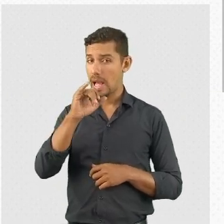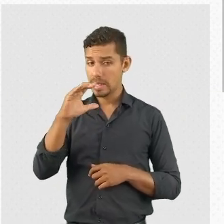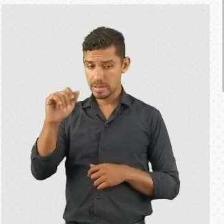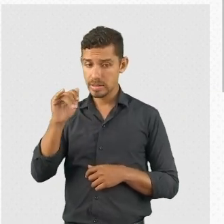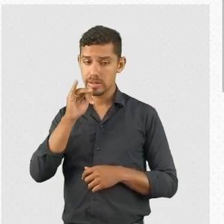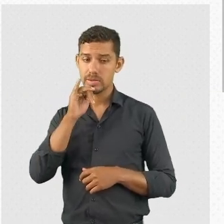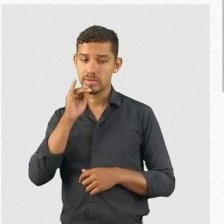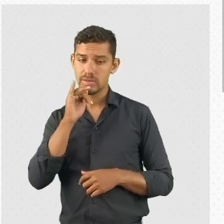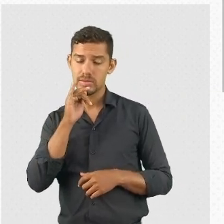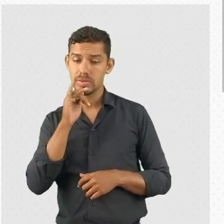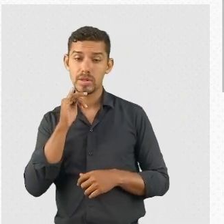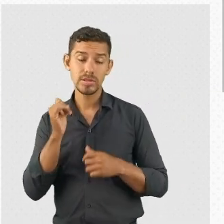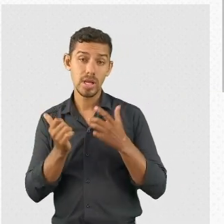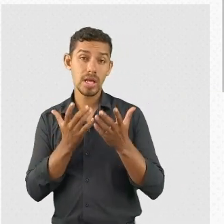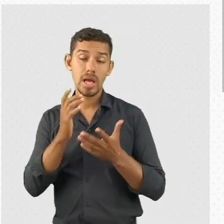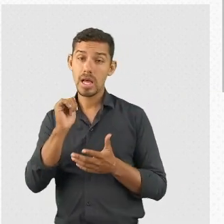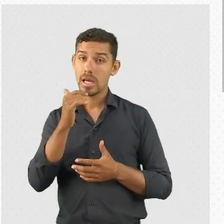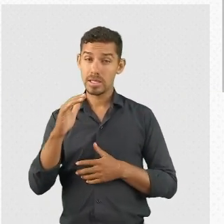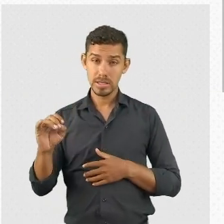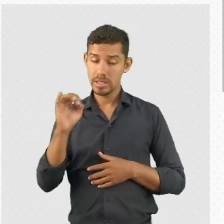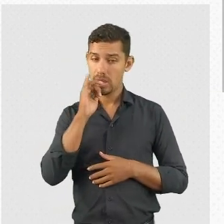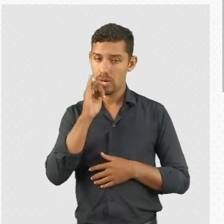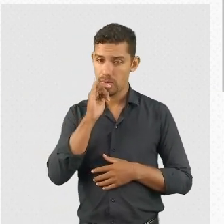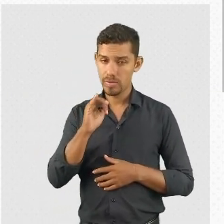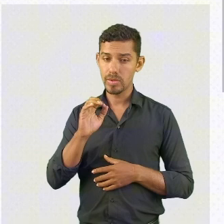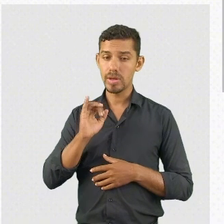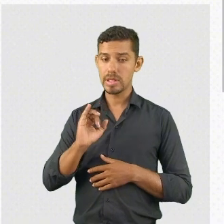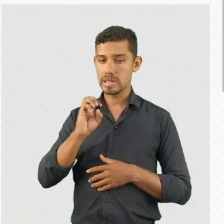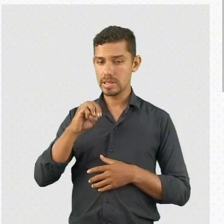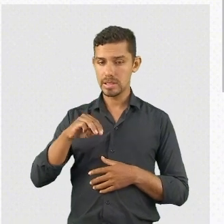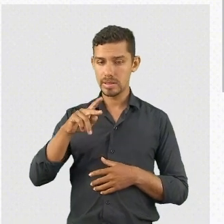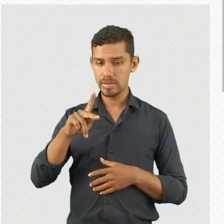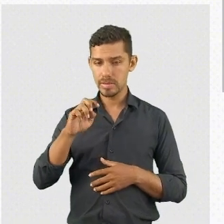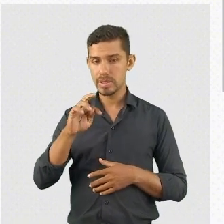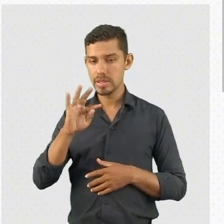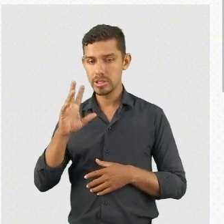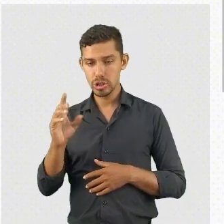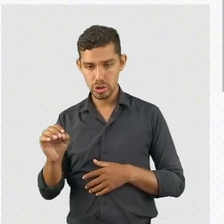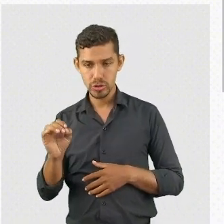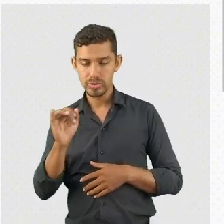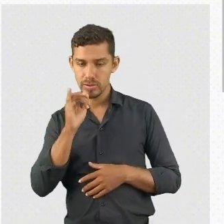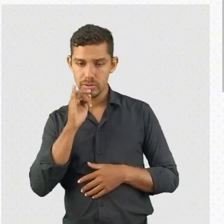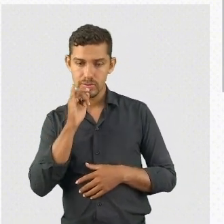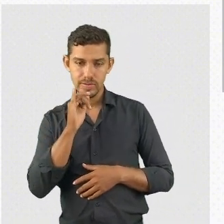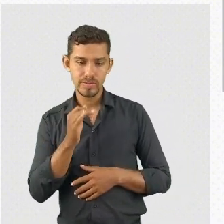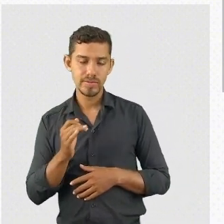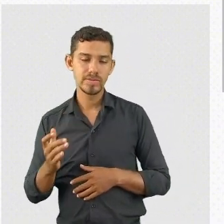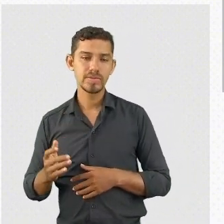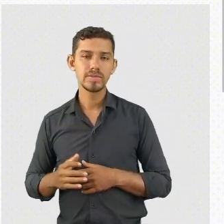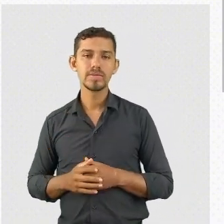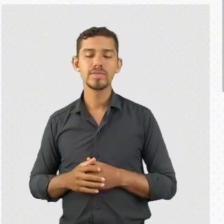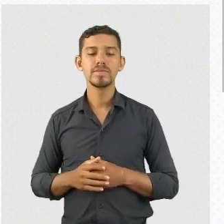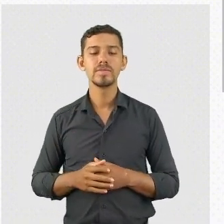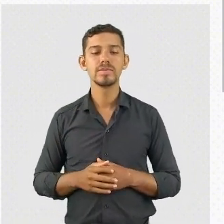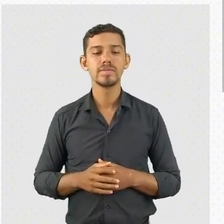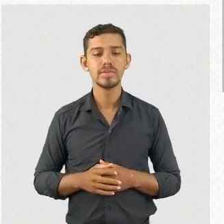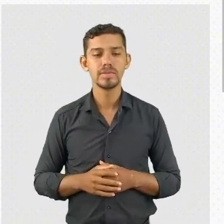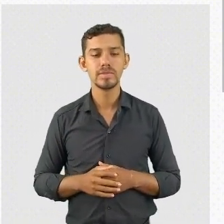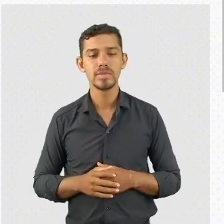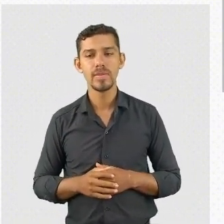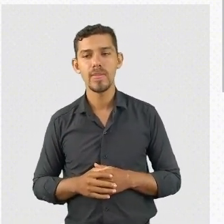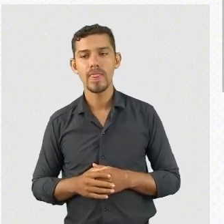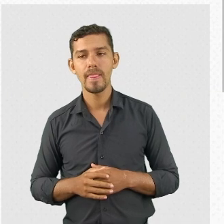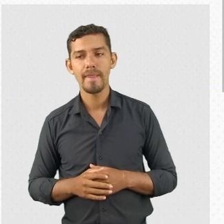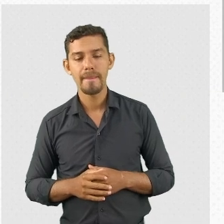estamos tratando de ação no modo imperativo, que seria o comando, né? Então, eu coloco na receita, stir